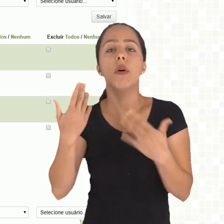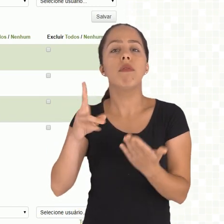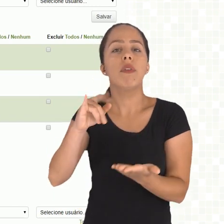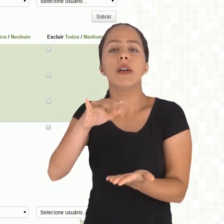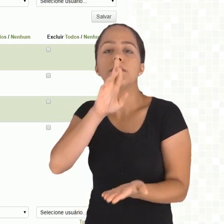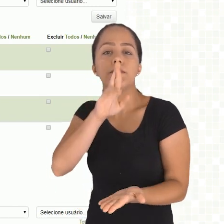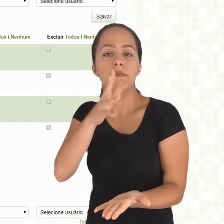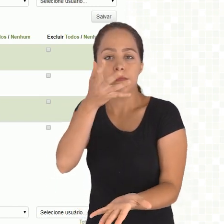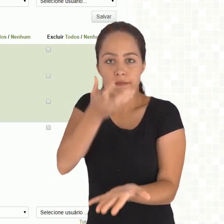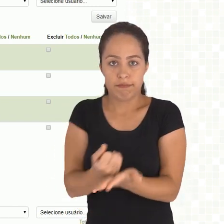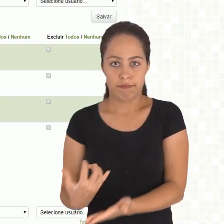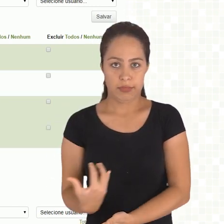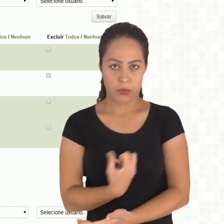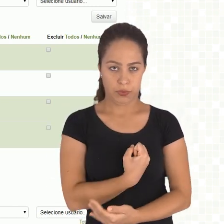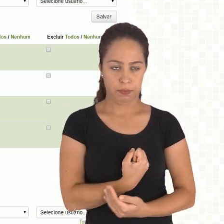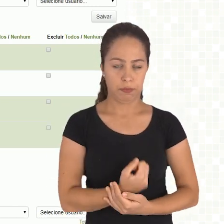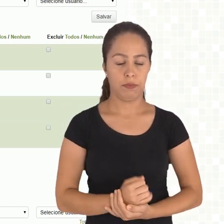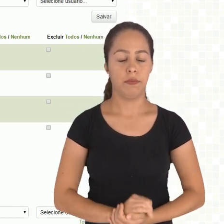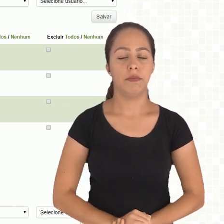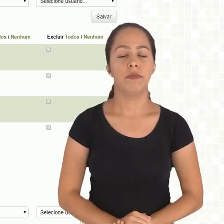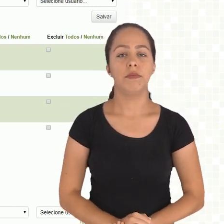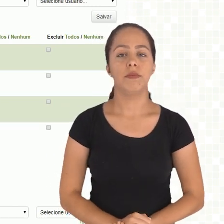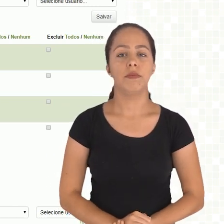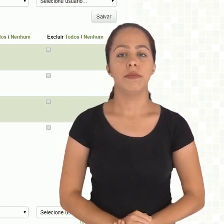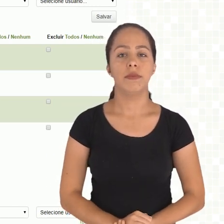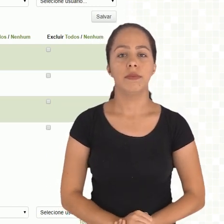ic ea sua avaliação